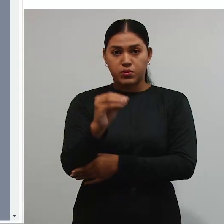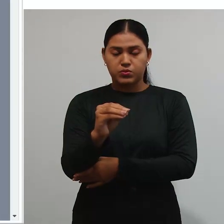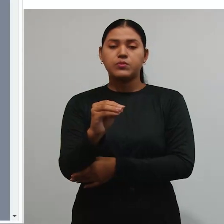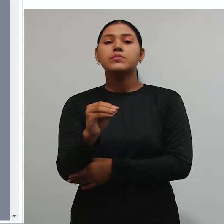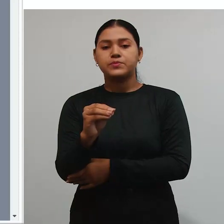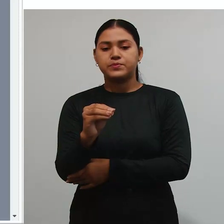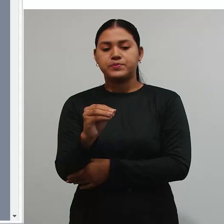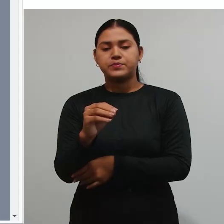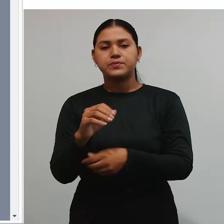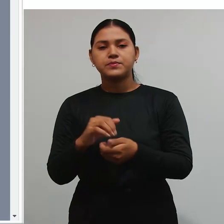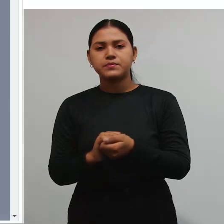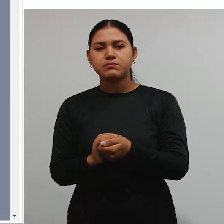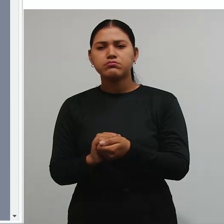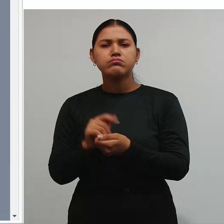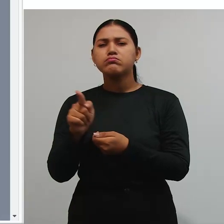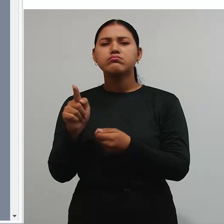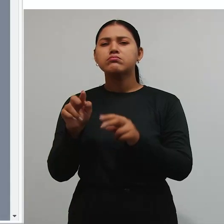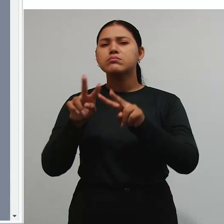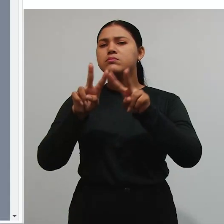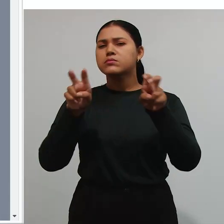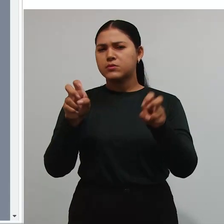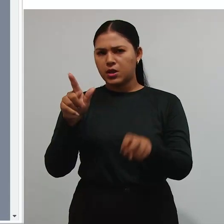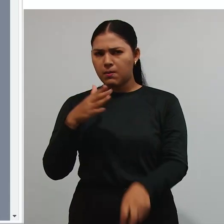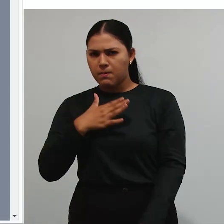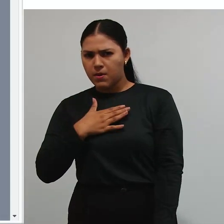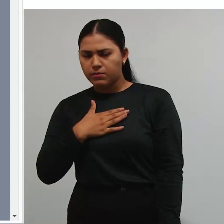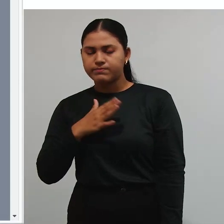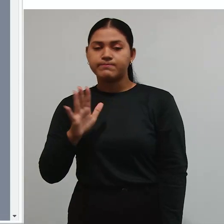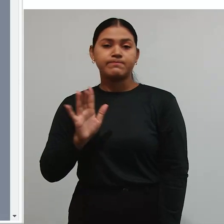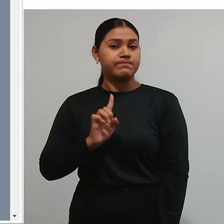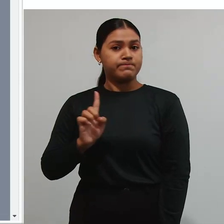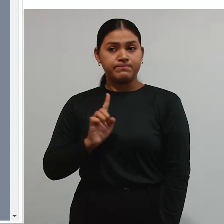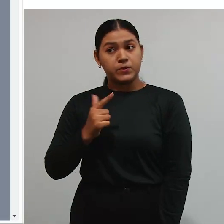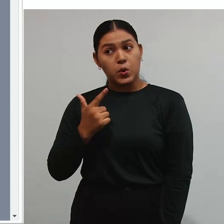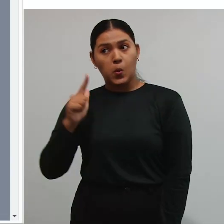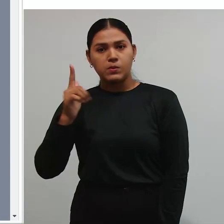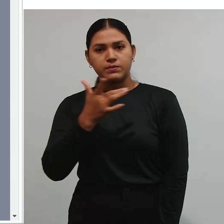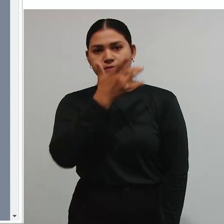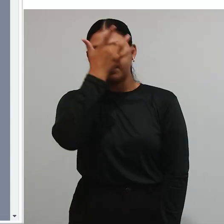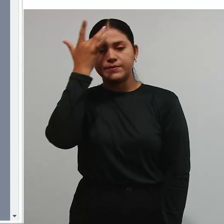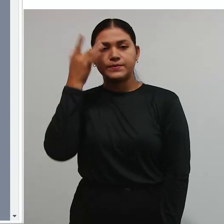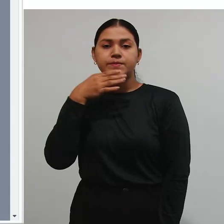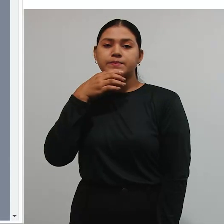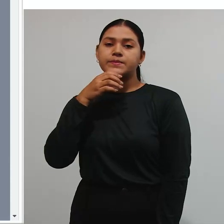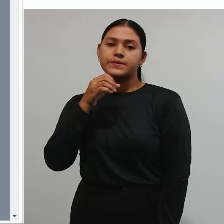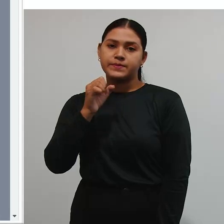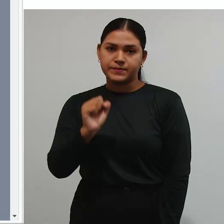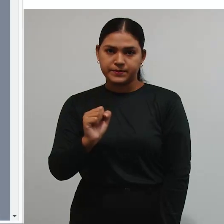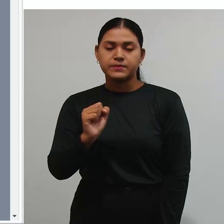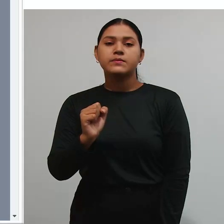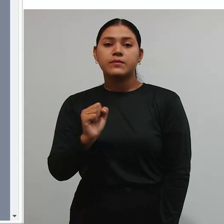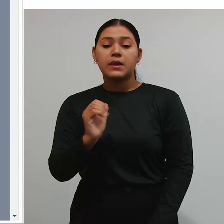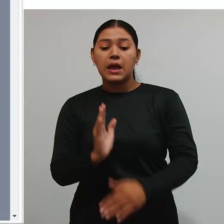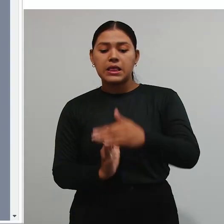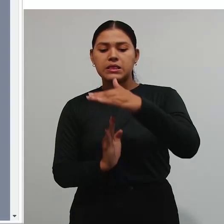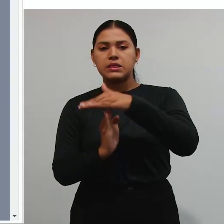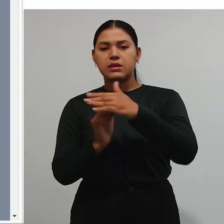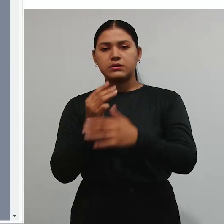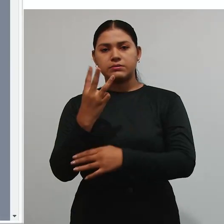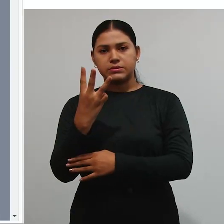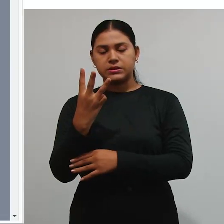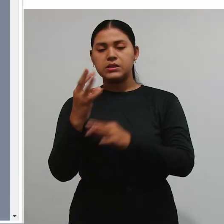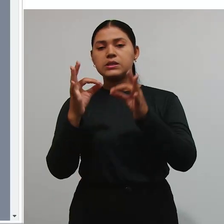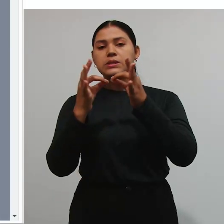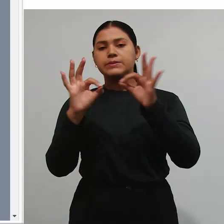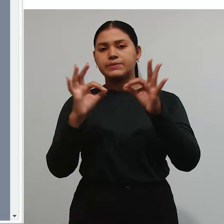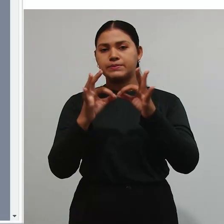Esse trecho não é meu. Se ele não é meu, eu tenho, como ele não passa de 3 linhas, eu vou fazer o destaque